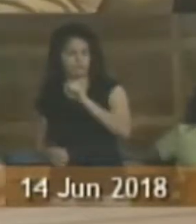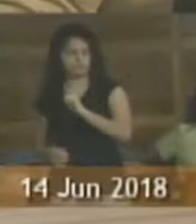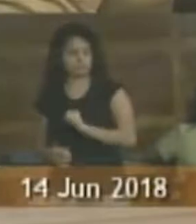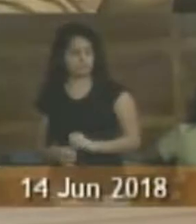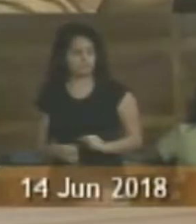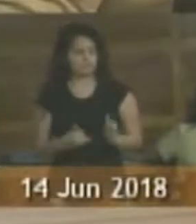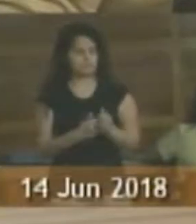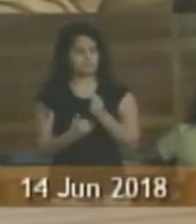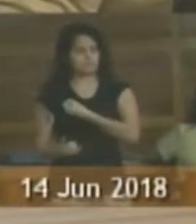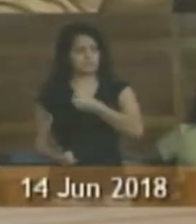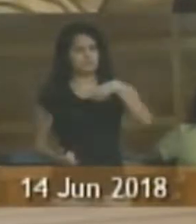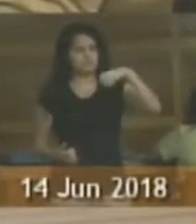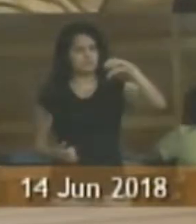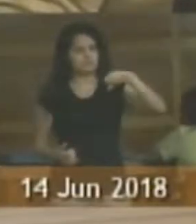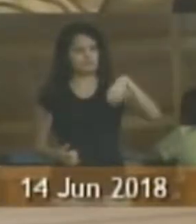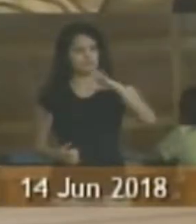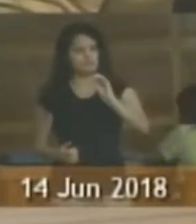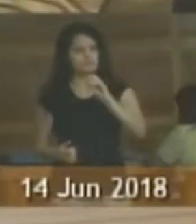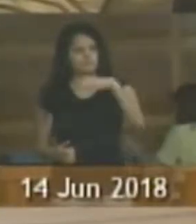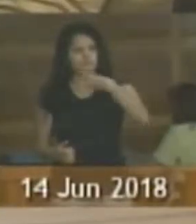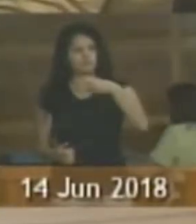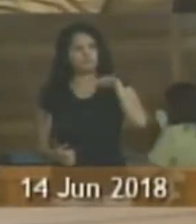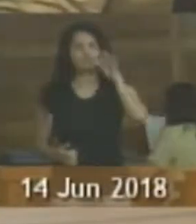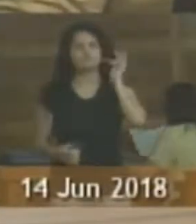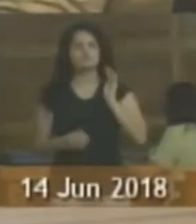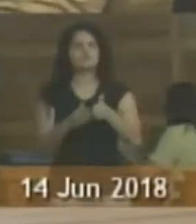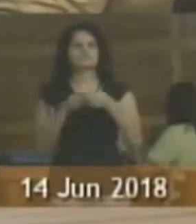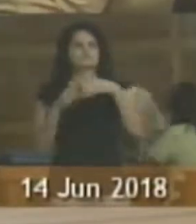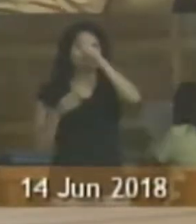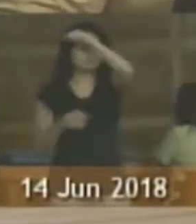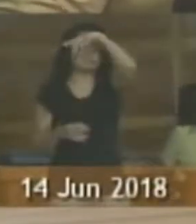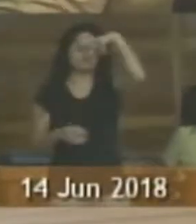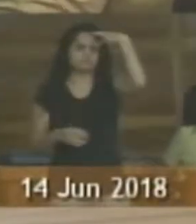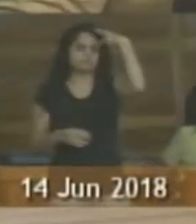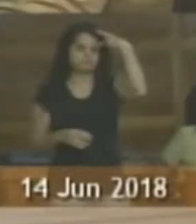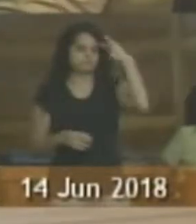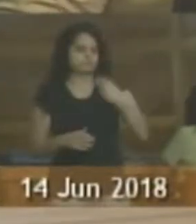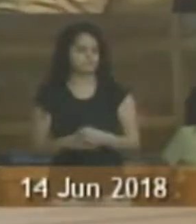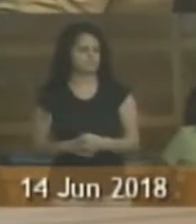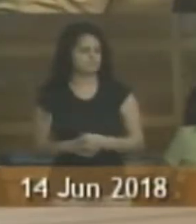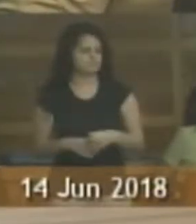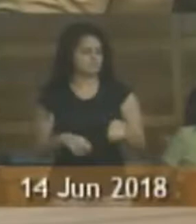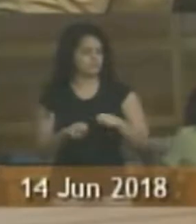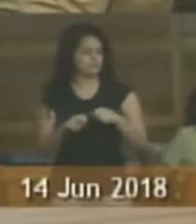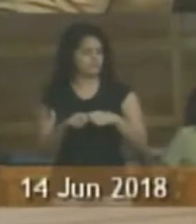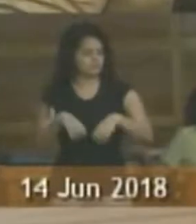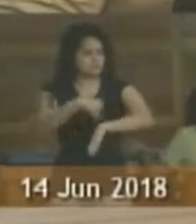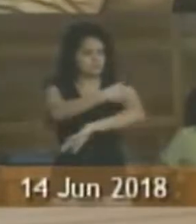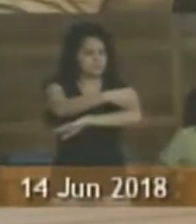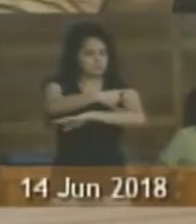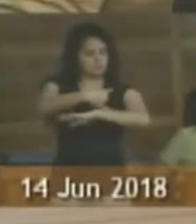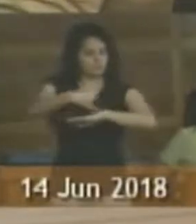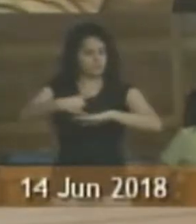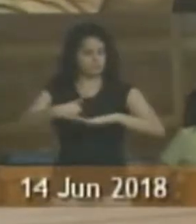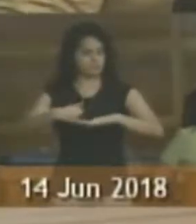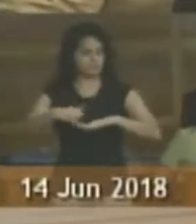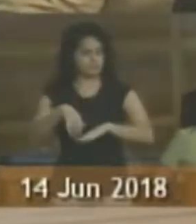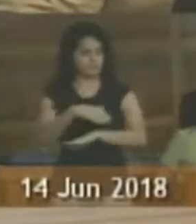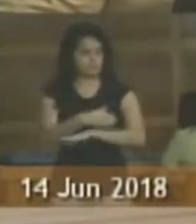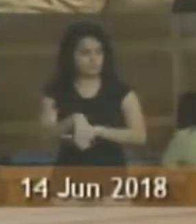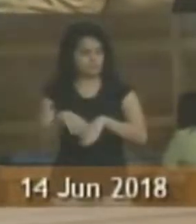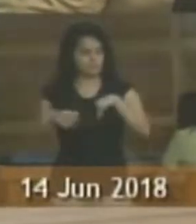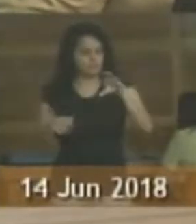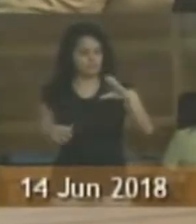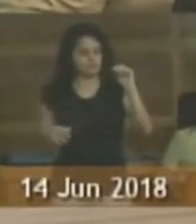número 904 de 2018, Flavinho Araújo, indicando ao prefeito municipal a operação tapa-buracos na Rua do Cartório, próximo aos